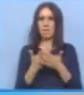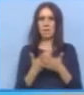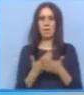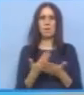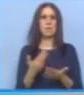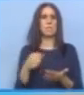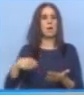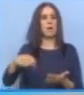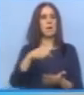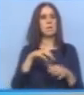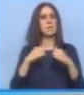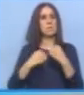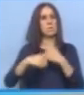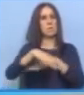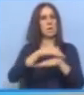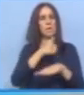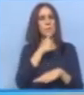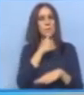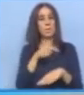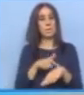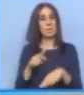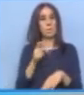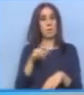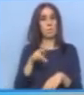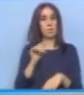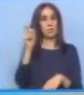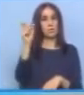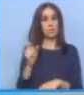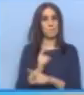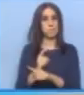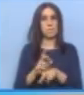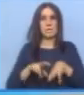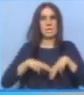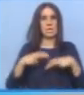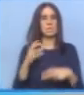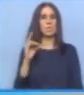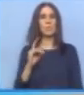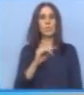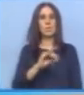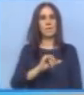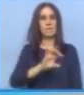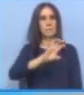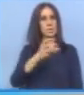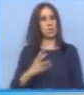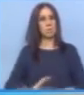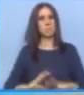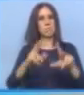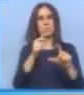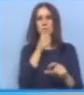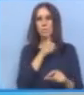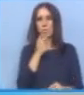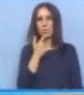muitas questões sociais, como haveria no tempo de Amós, não é? De riqueza, e a Bolívia é um país que agora está a crescer, mas que sofreu